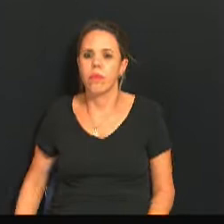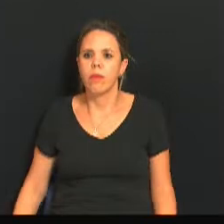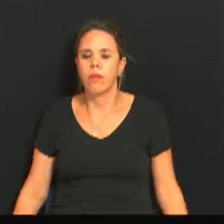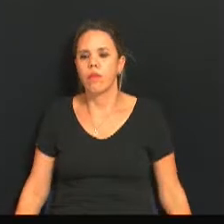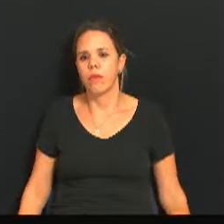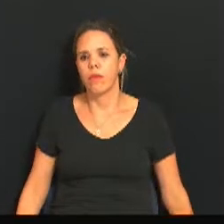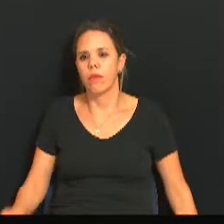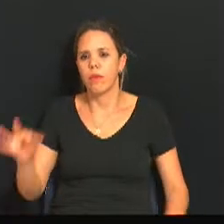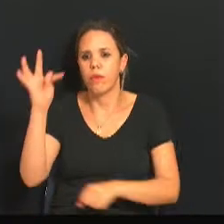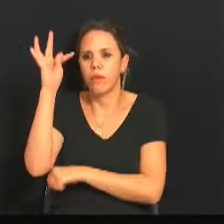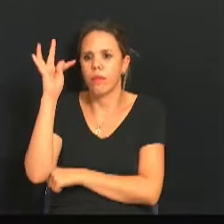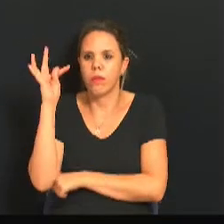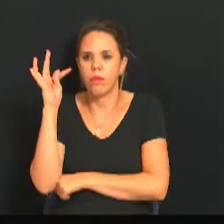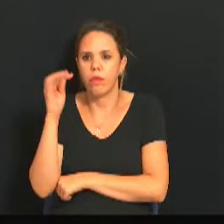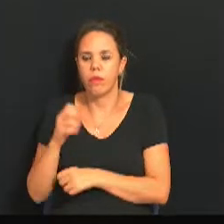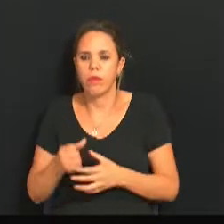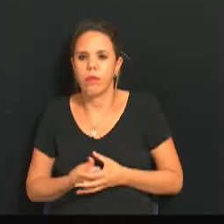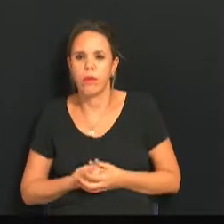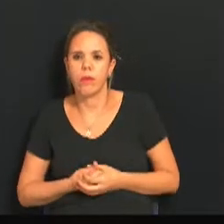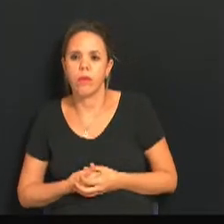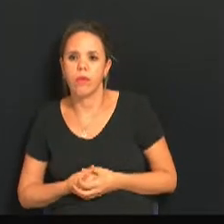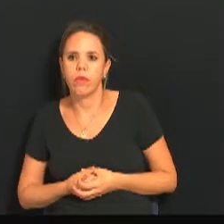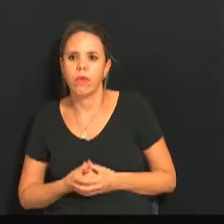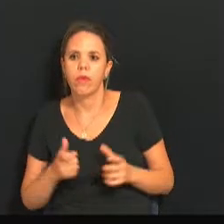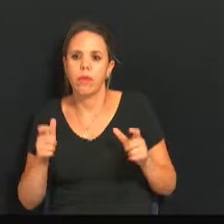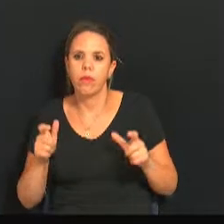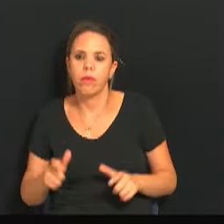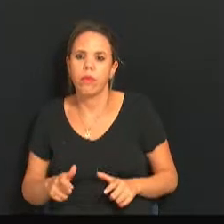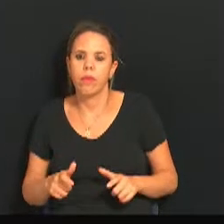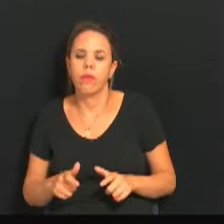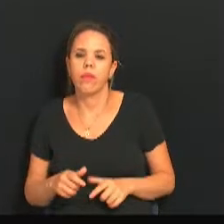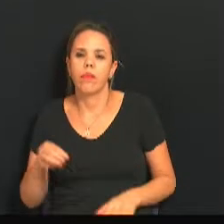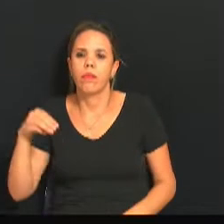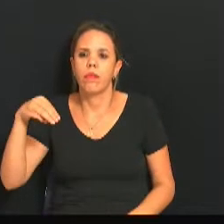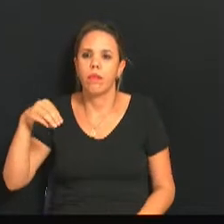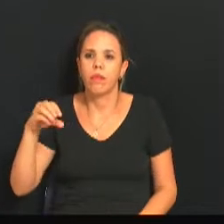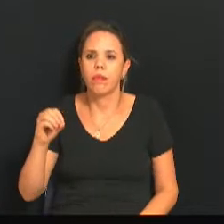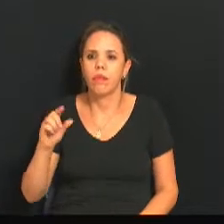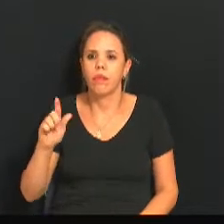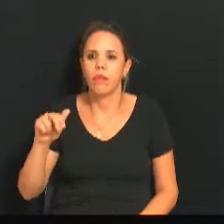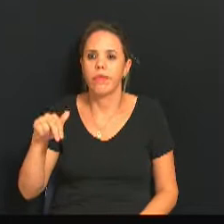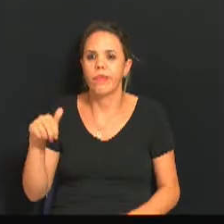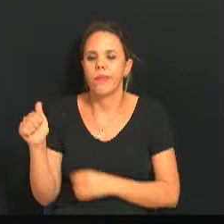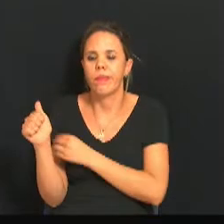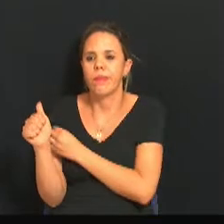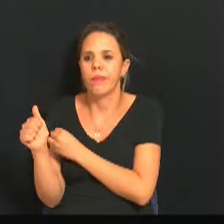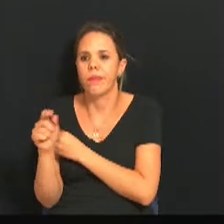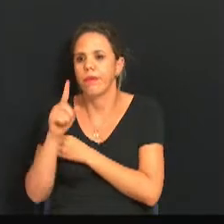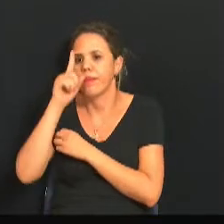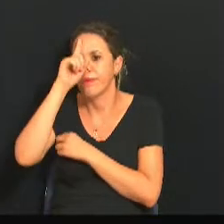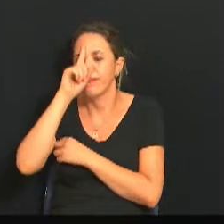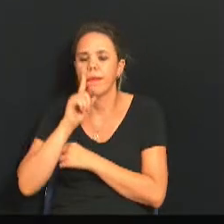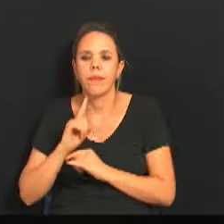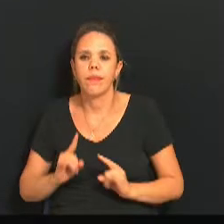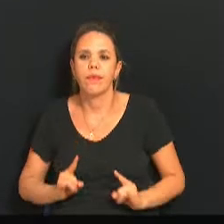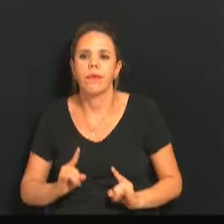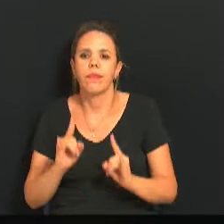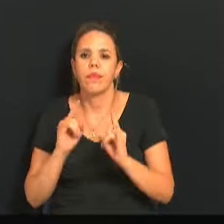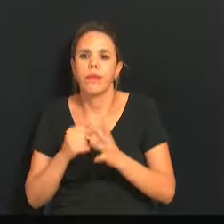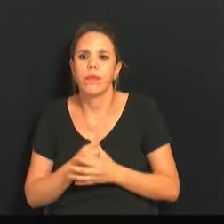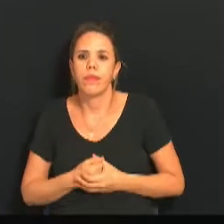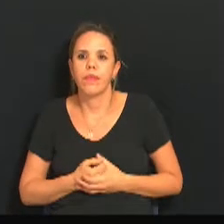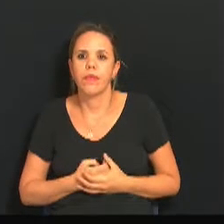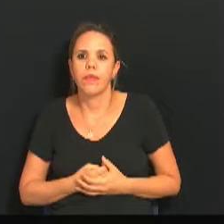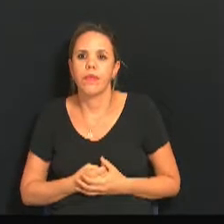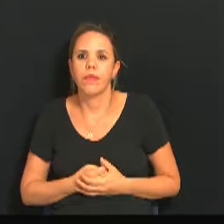terminal suburbanas e se passa na região nem a área amarela os edifícios amarelos